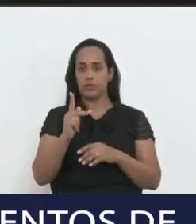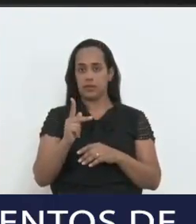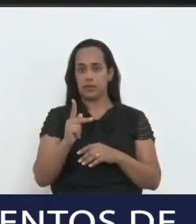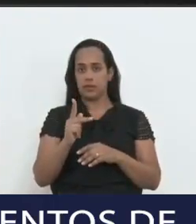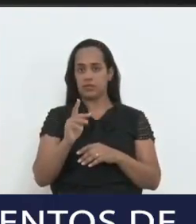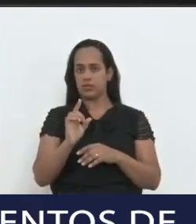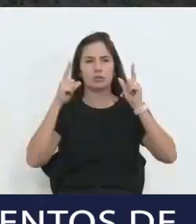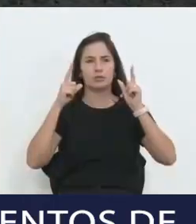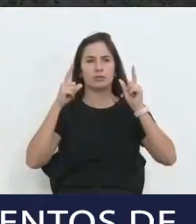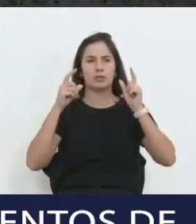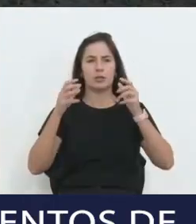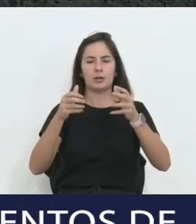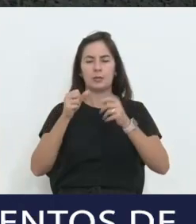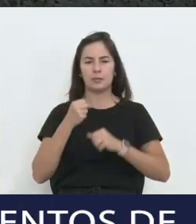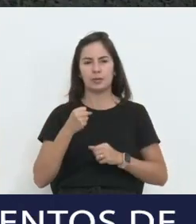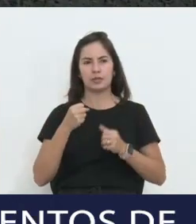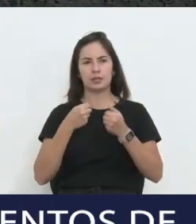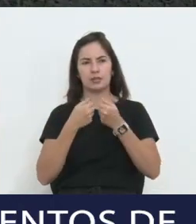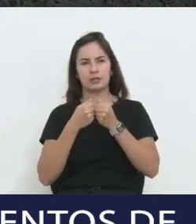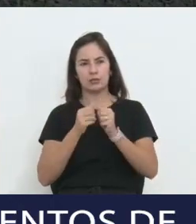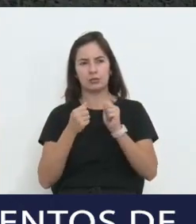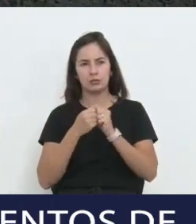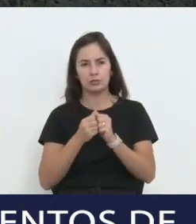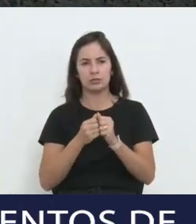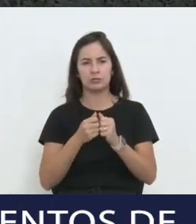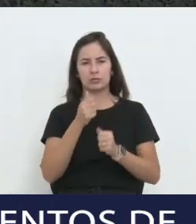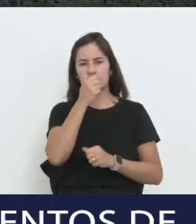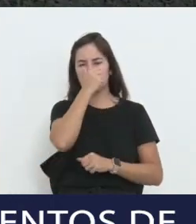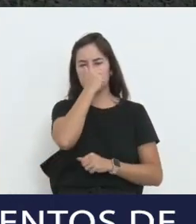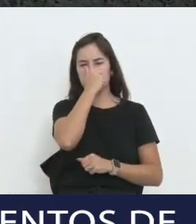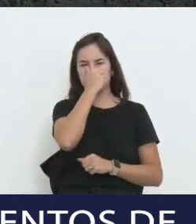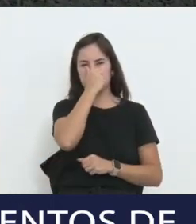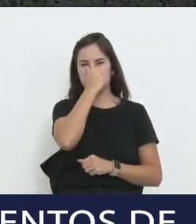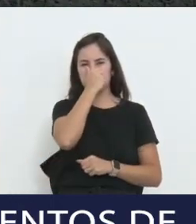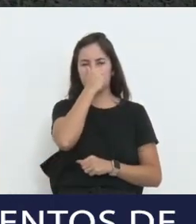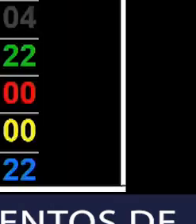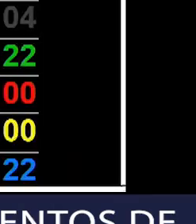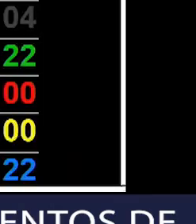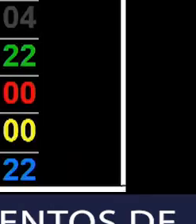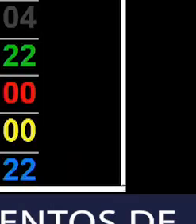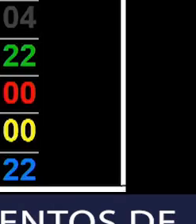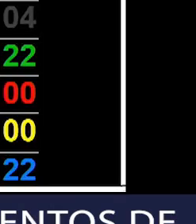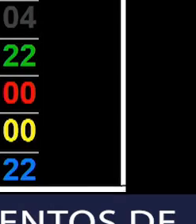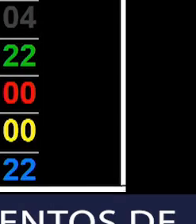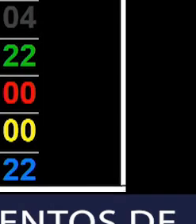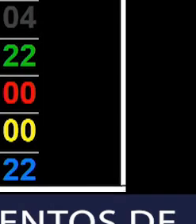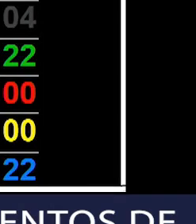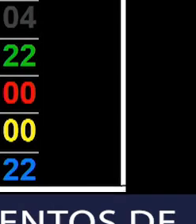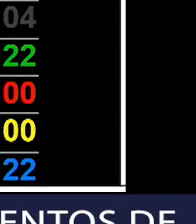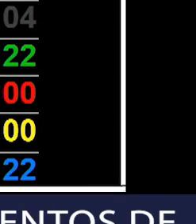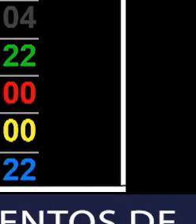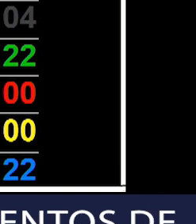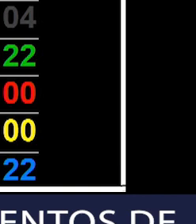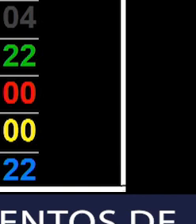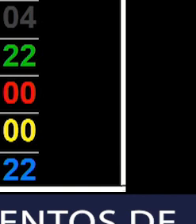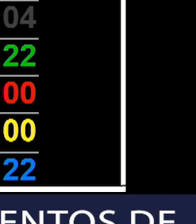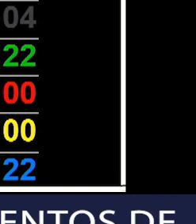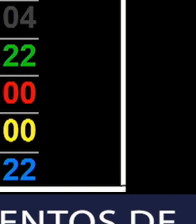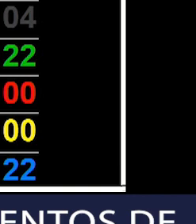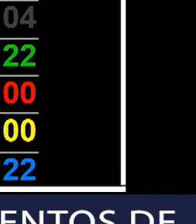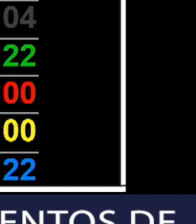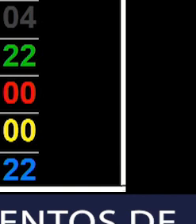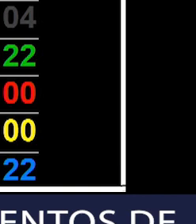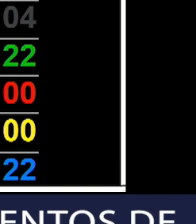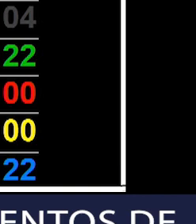primeiro turno que precisam passar por mais uma votação entre eles a proposta que prevê implantação de aparelhos de ar